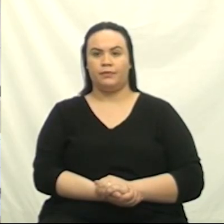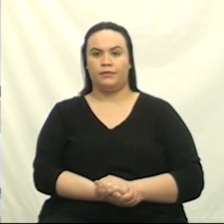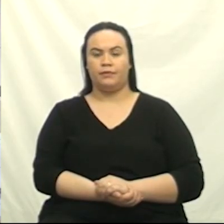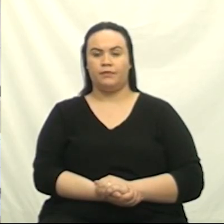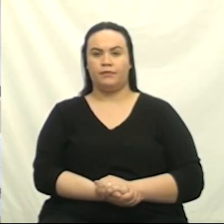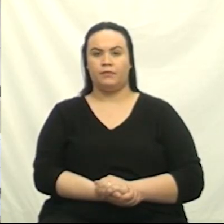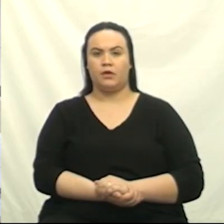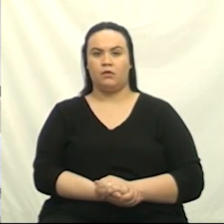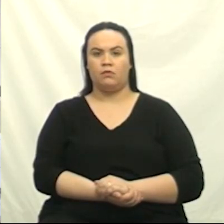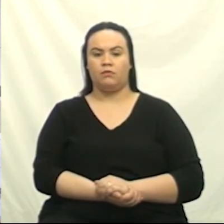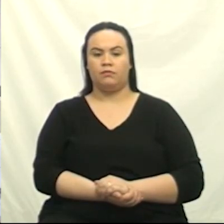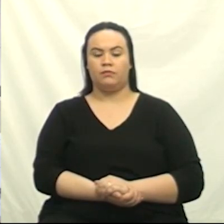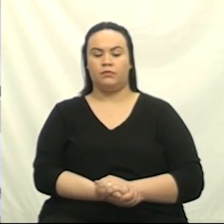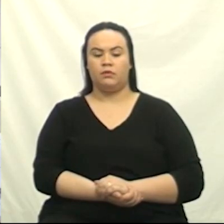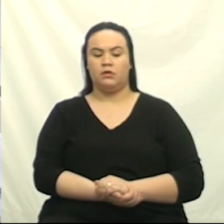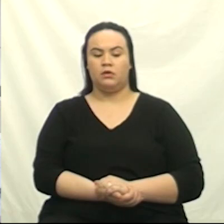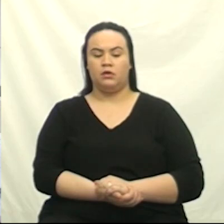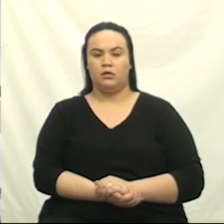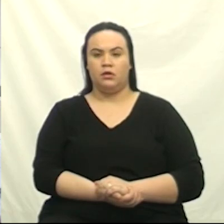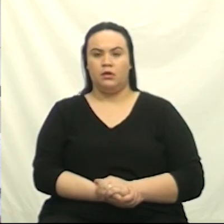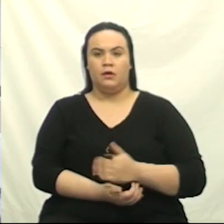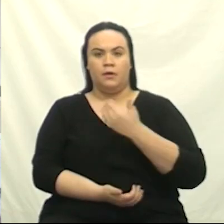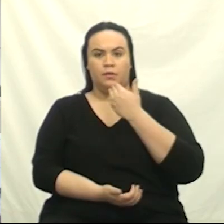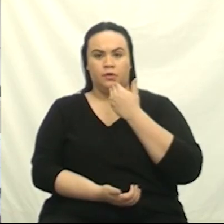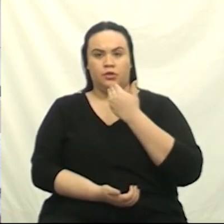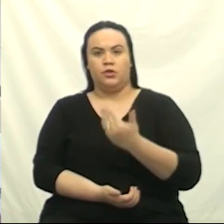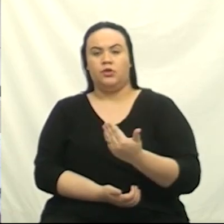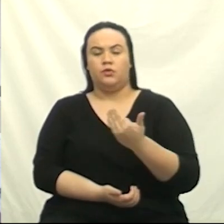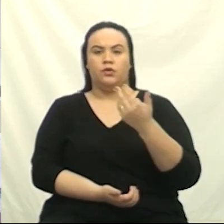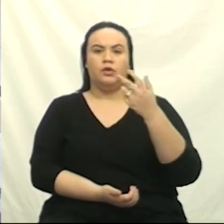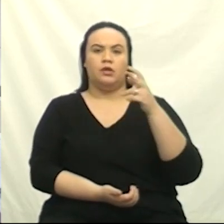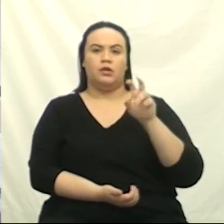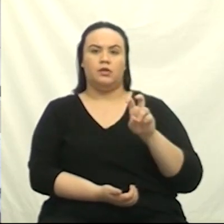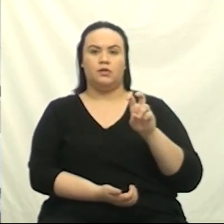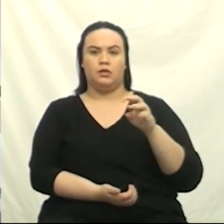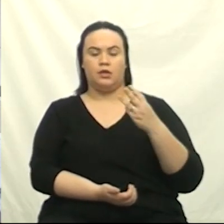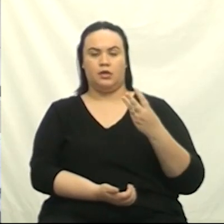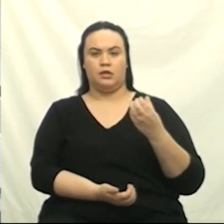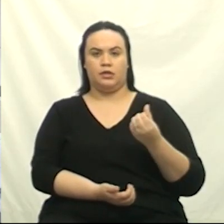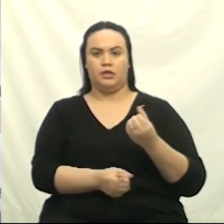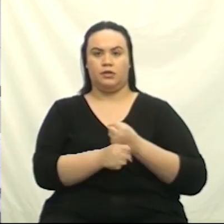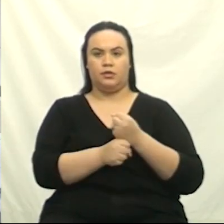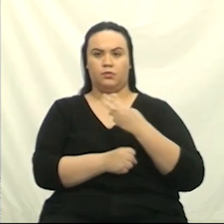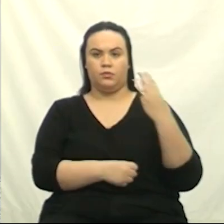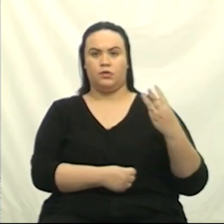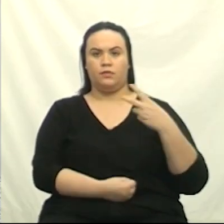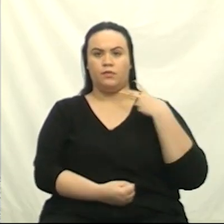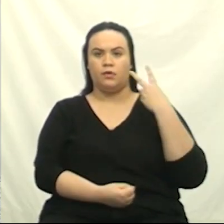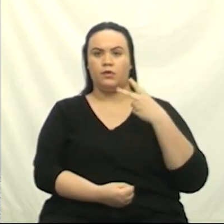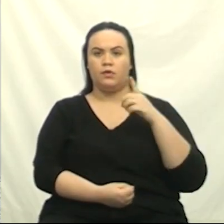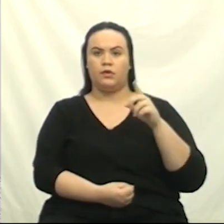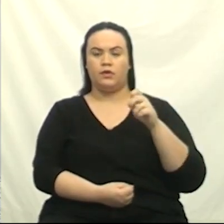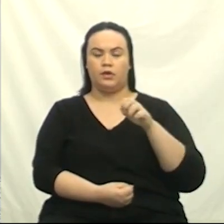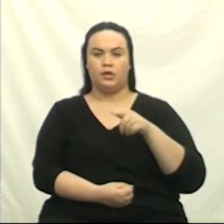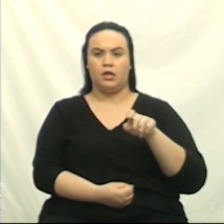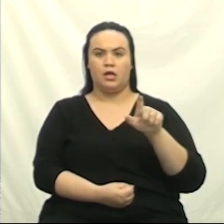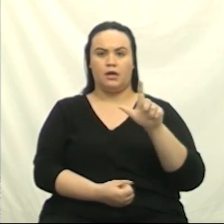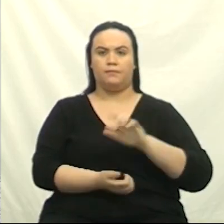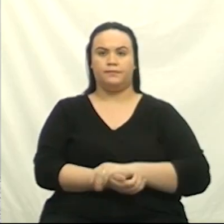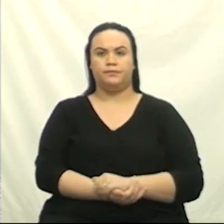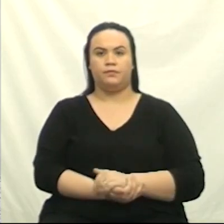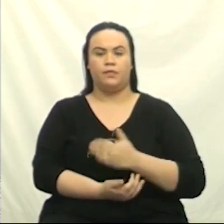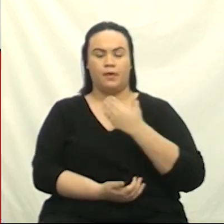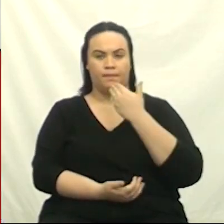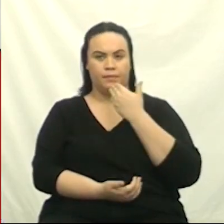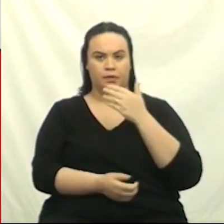grande expediente requerimento 536 barra 2023 autor Daniel Frederico Antunes